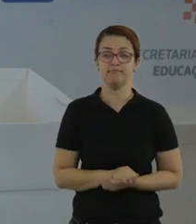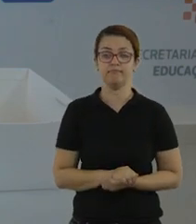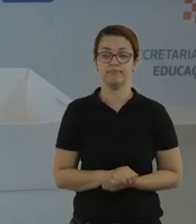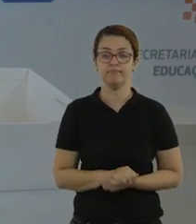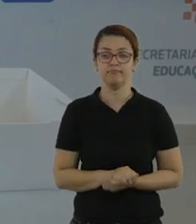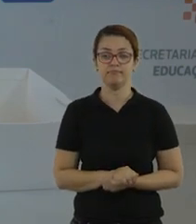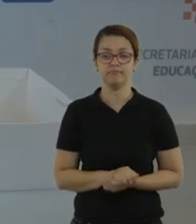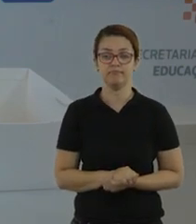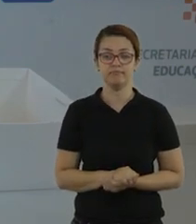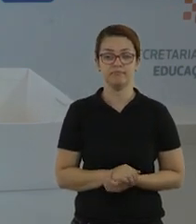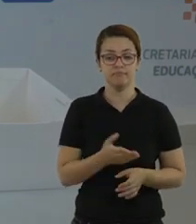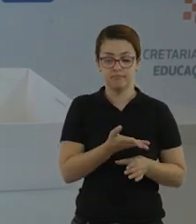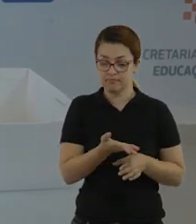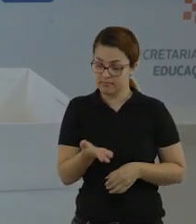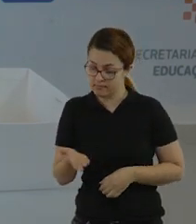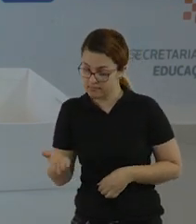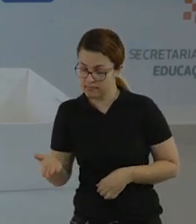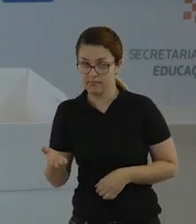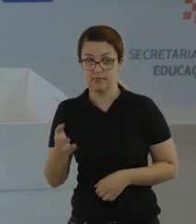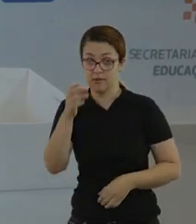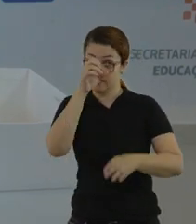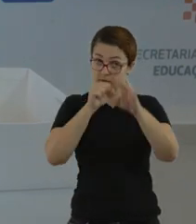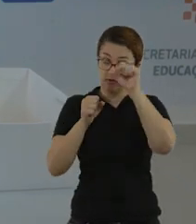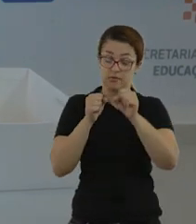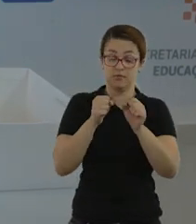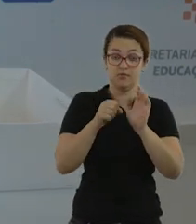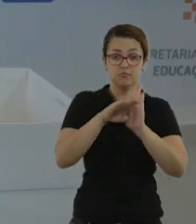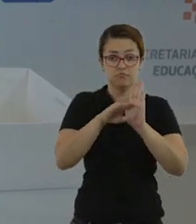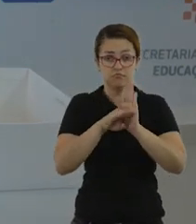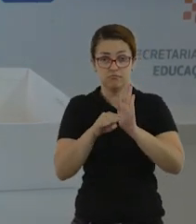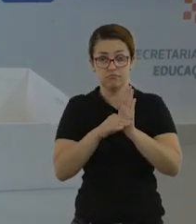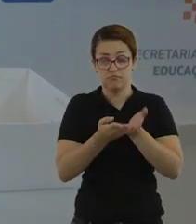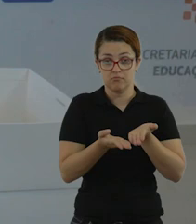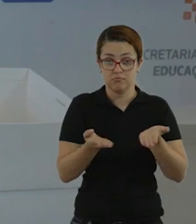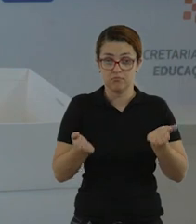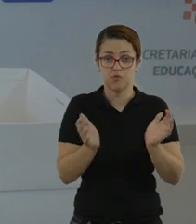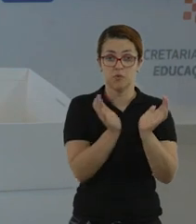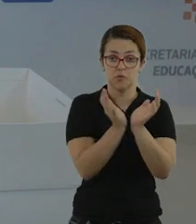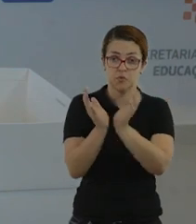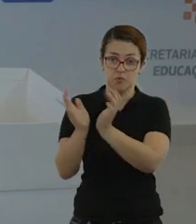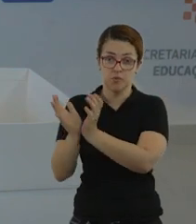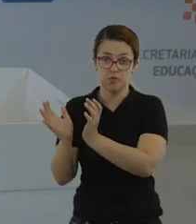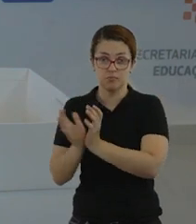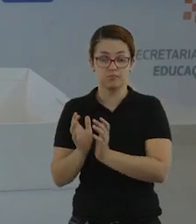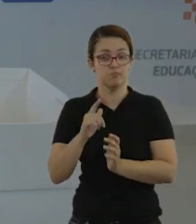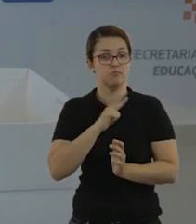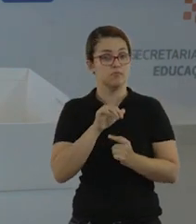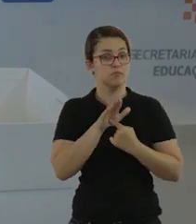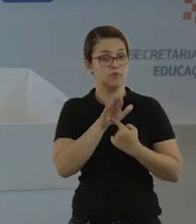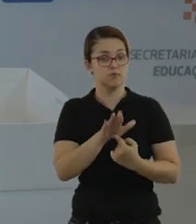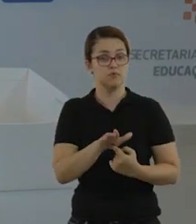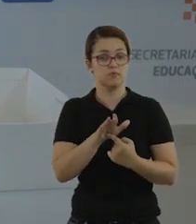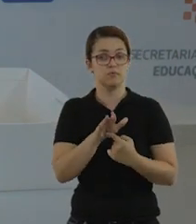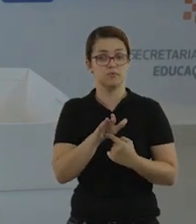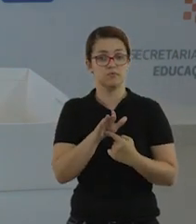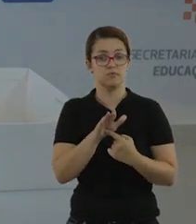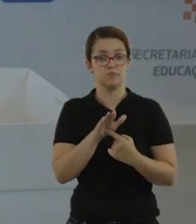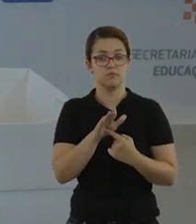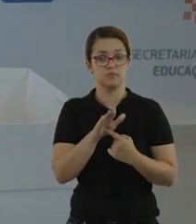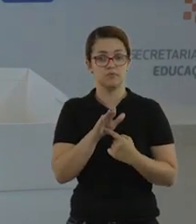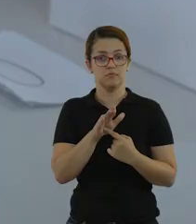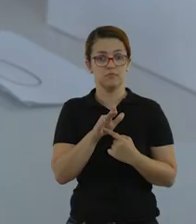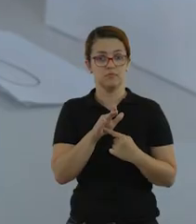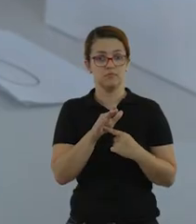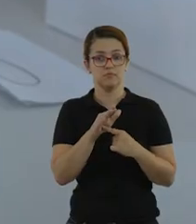Então nós vamos lá que a gente vai aprender as ordens e vamos aprender as classes, tá? Eu trouxe duas classes para vocês hoje. Então eu tenho